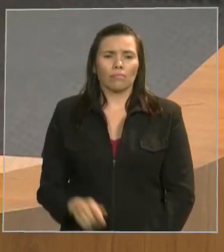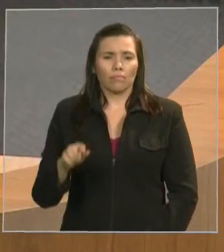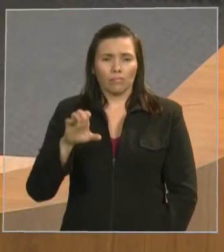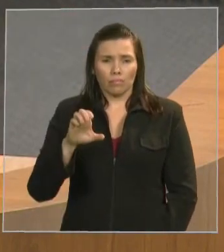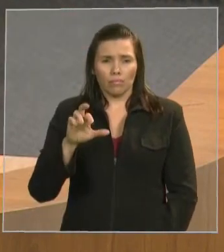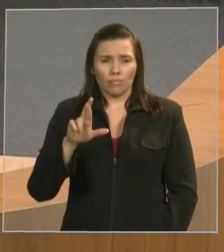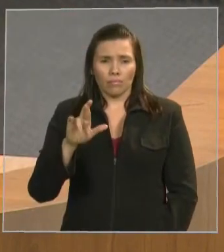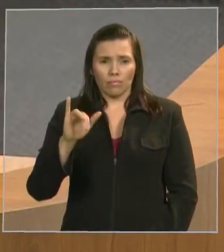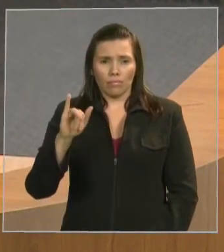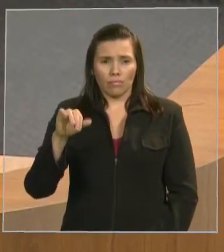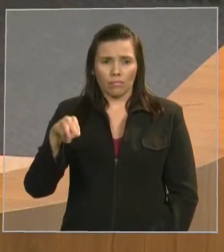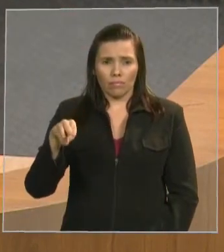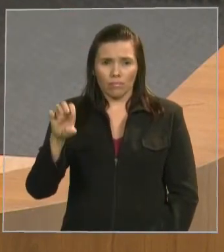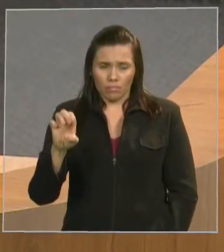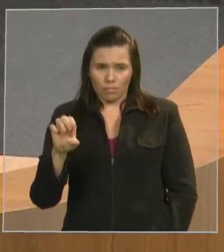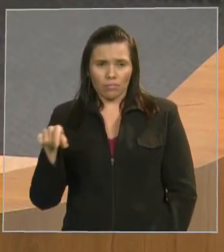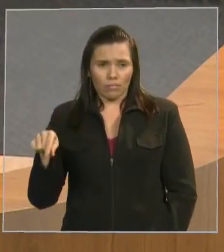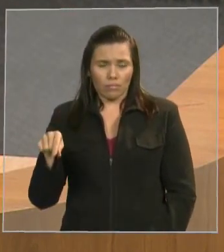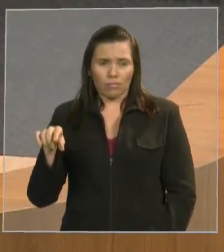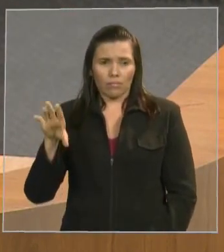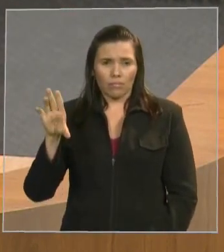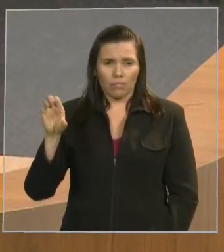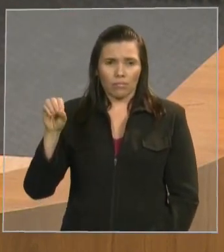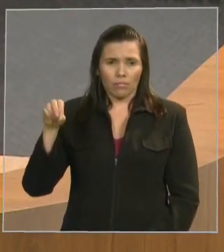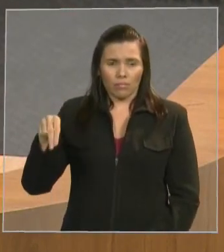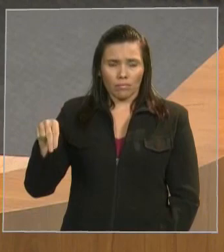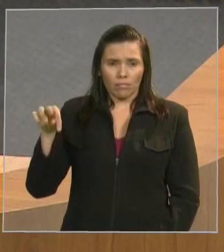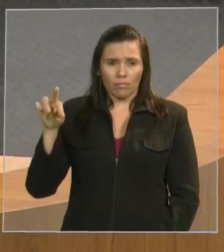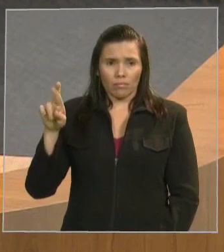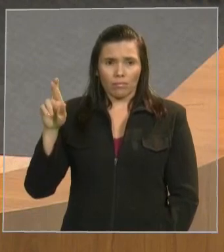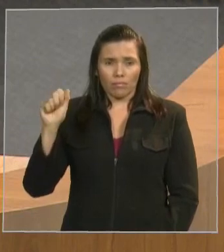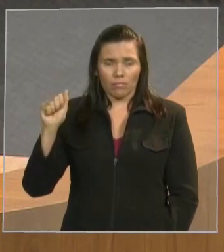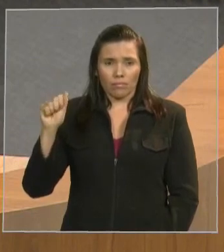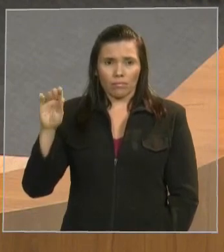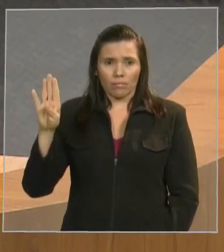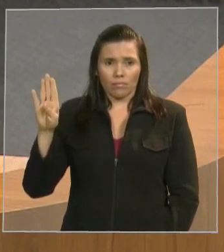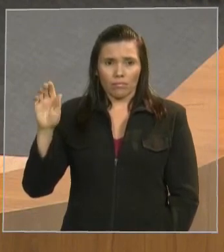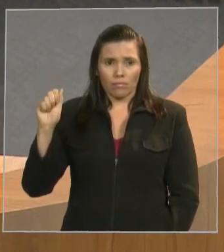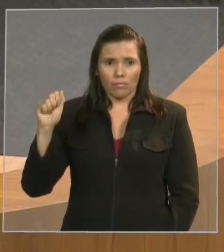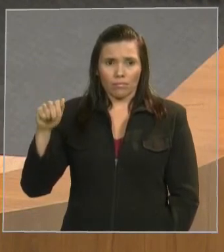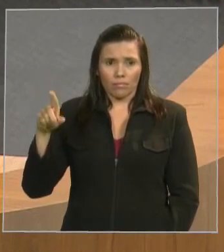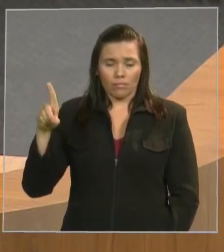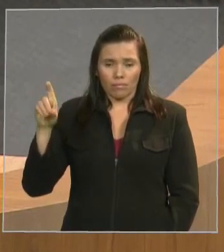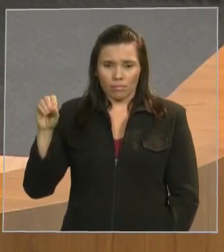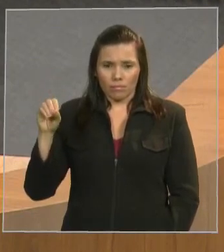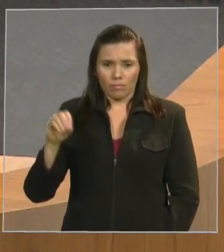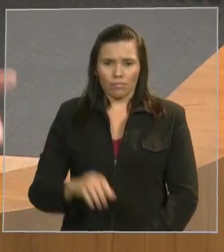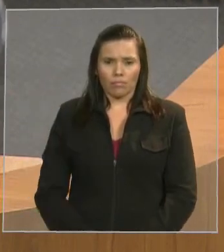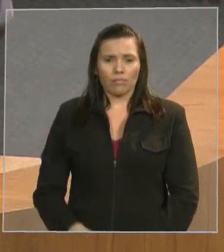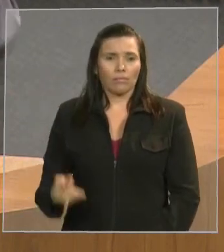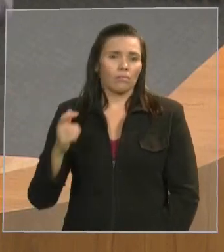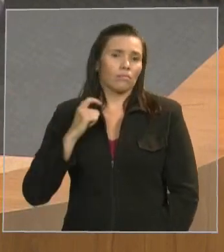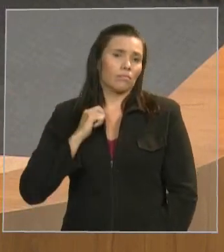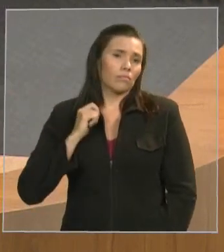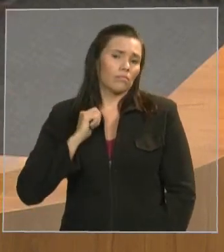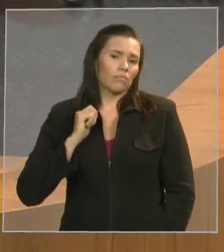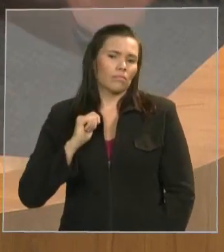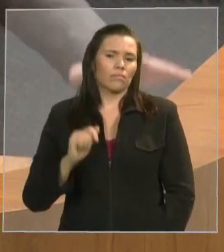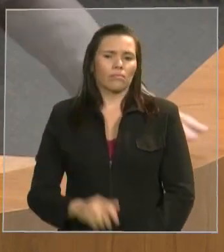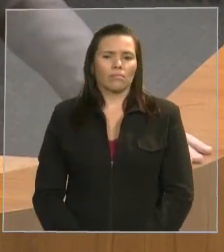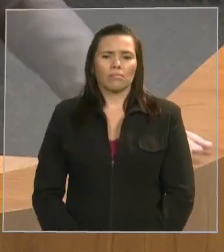Então, o delegado, ele estava em estágio de flagrância por 24 horas. Ou